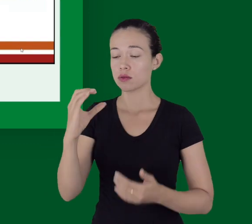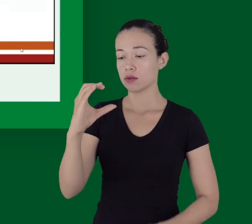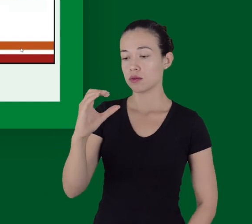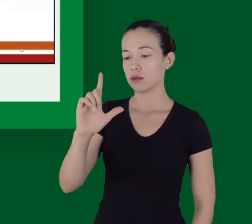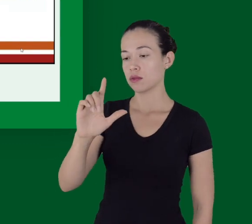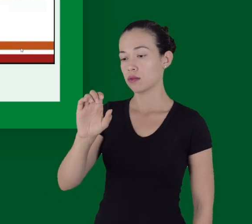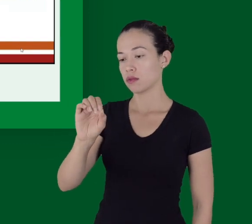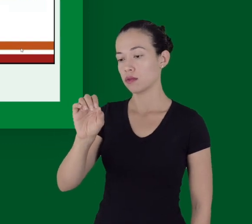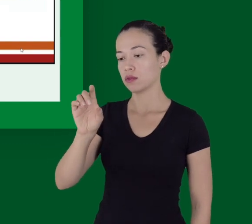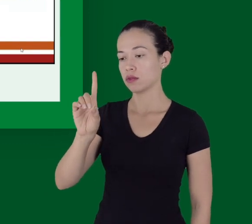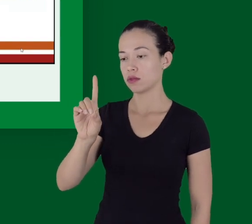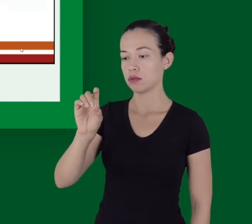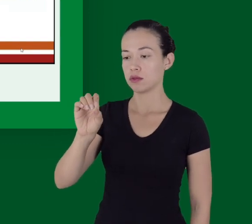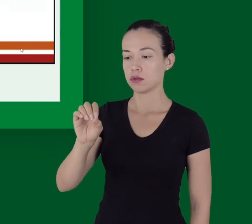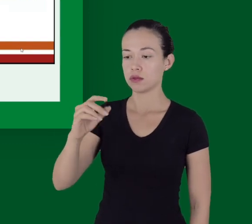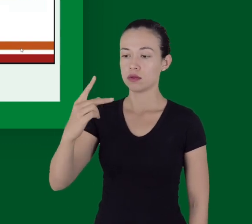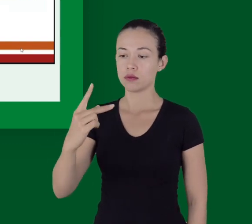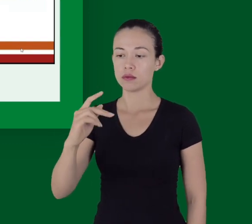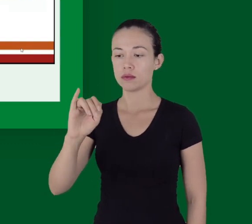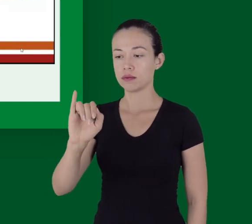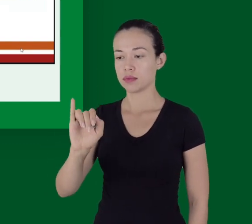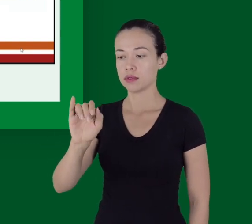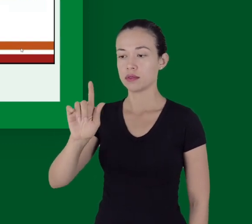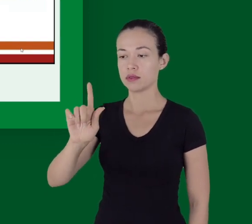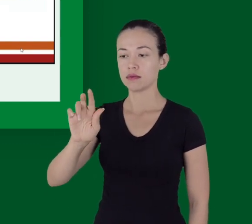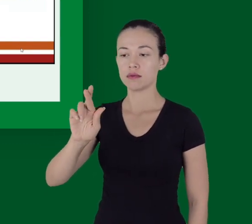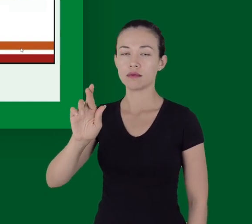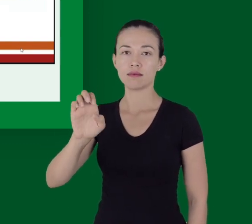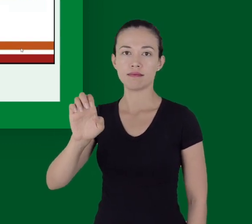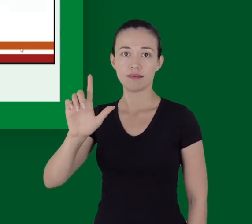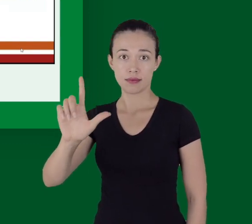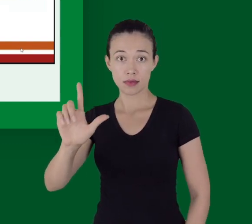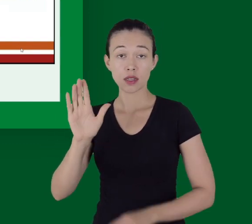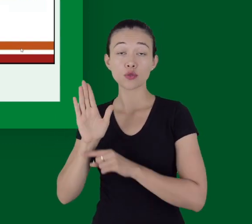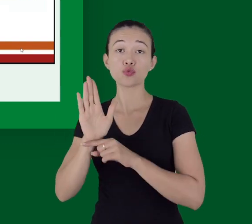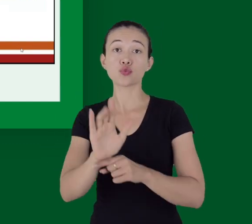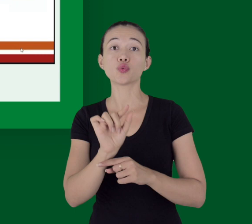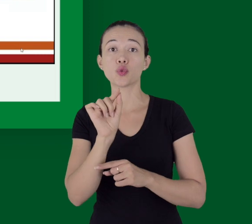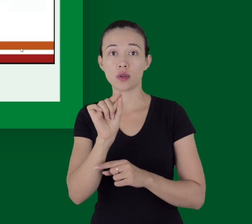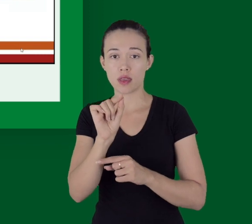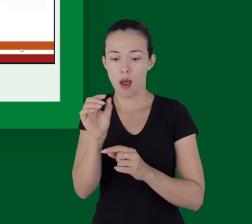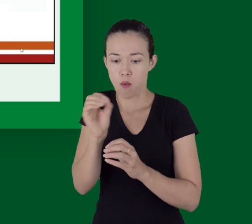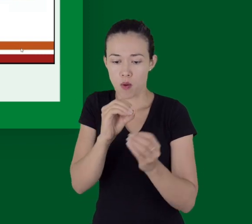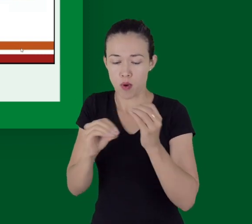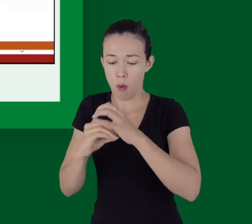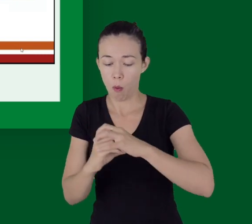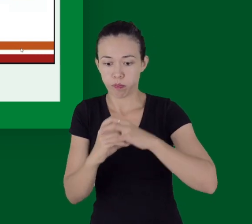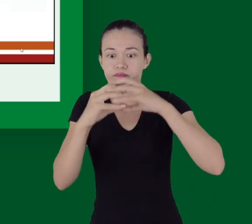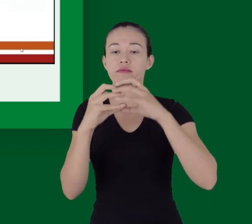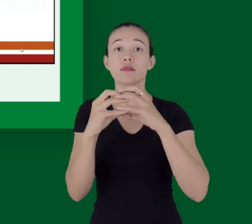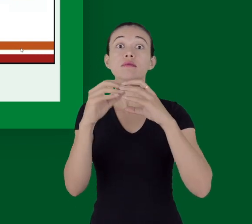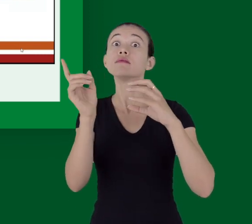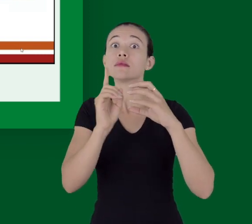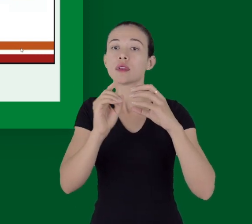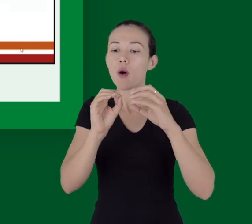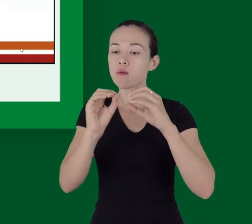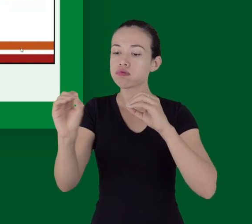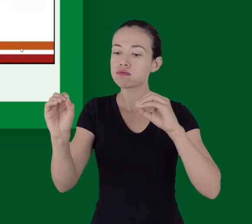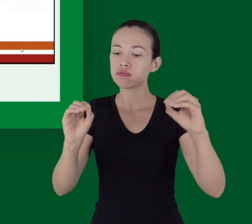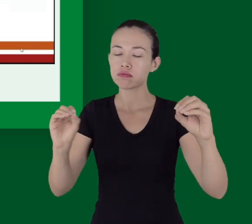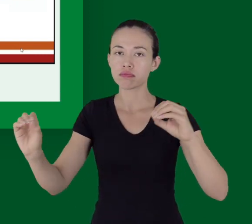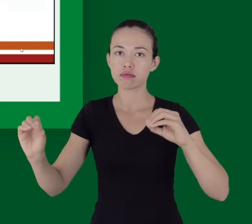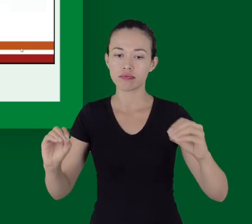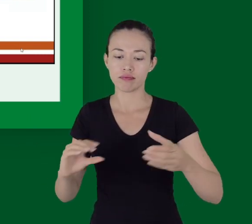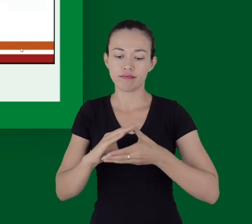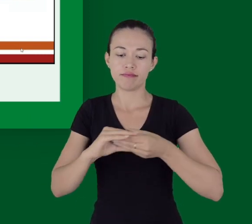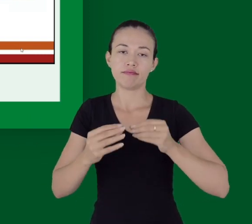também. Ativação dos fatores de coagulação vai ajudar, porque se você não ativar os fatores que vão